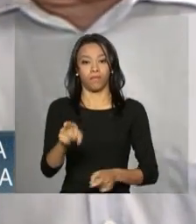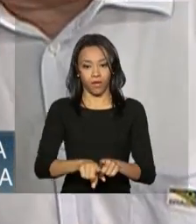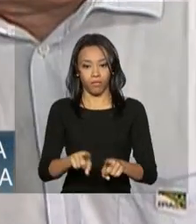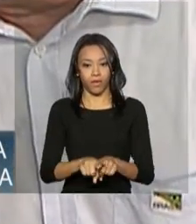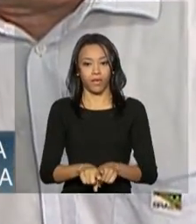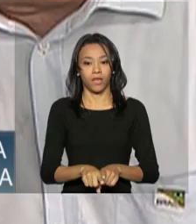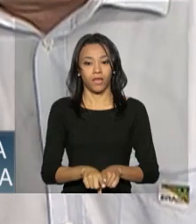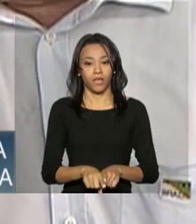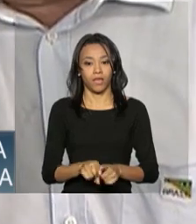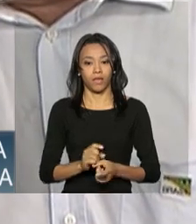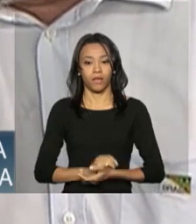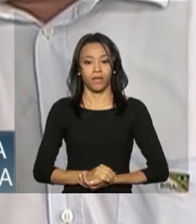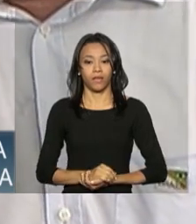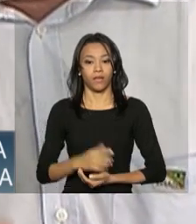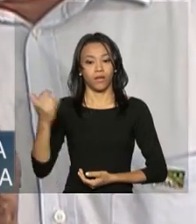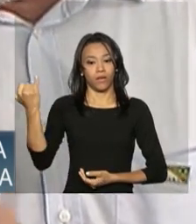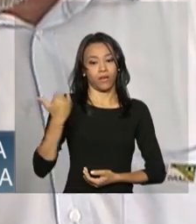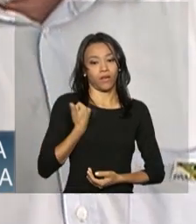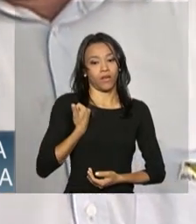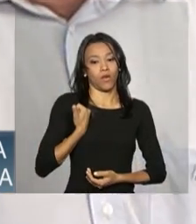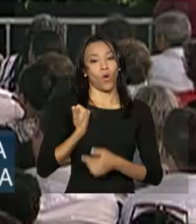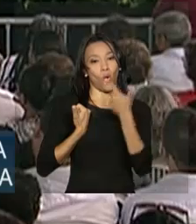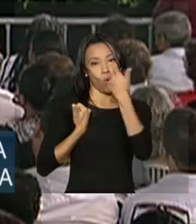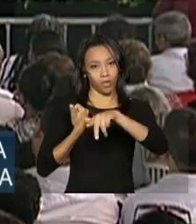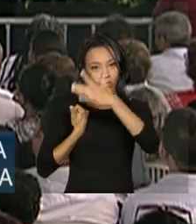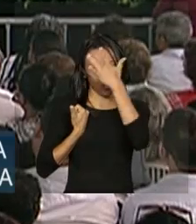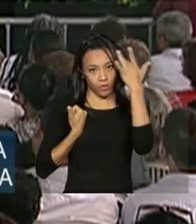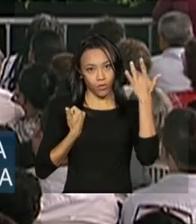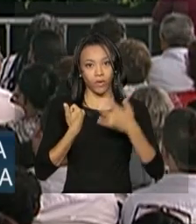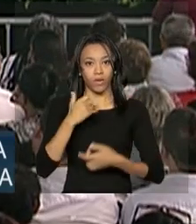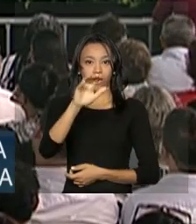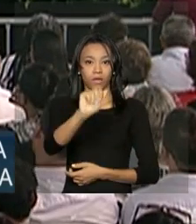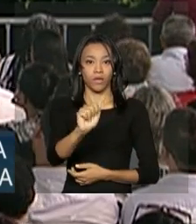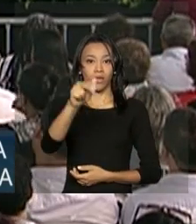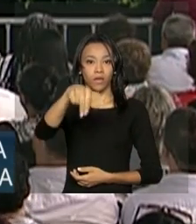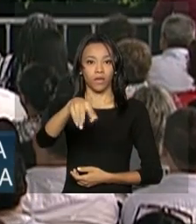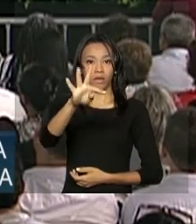Agora é o último mesmo, o Antônio Brito. Antônio Brito.